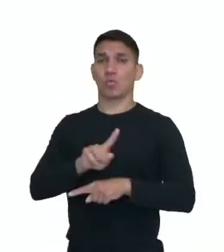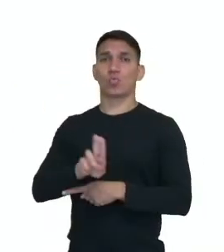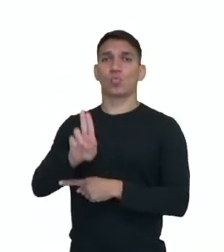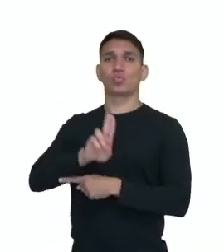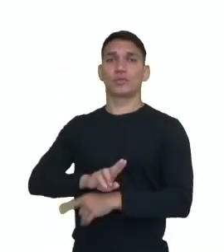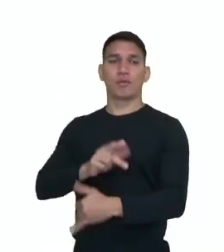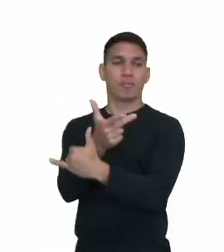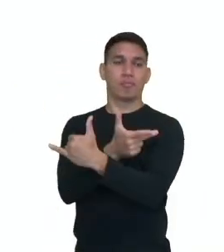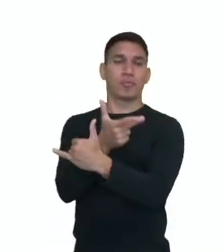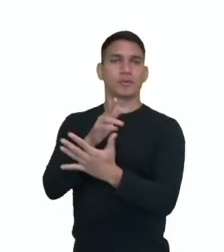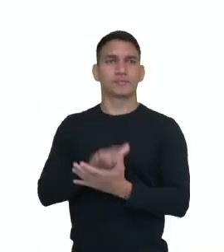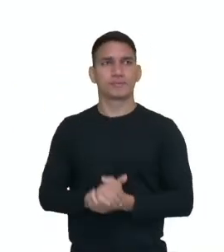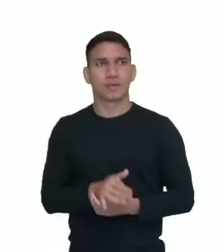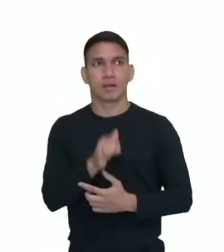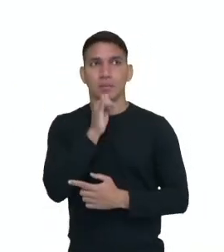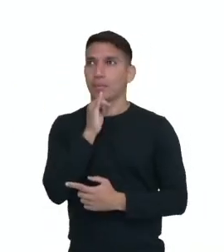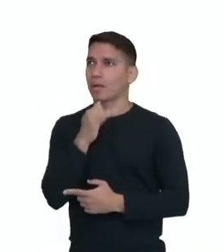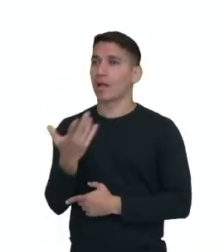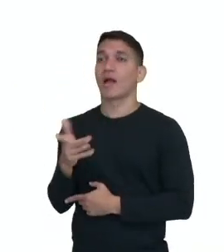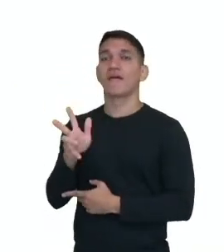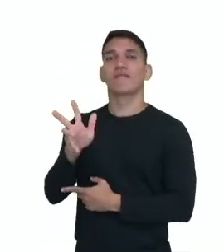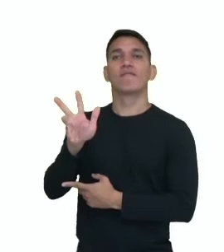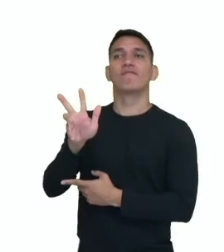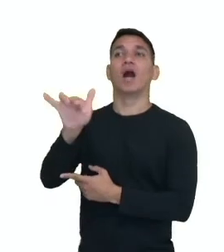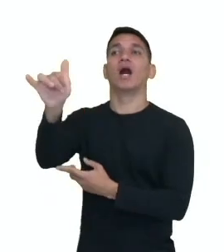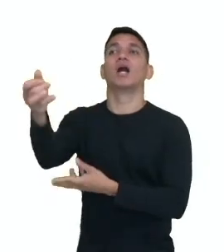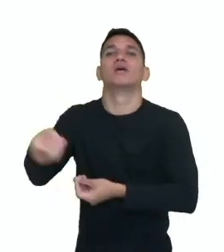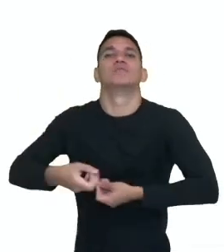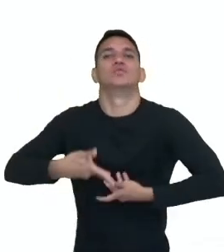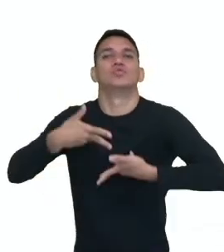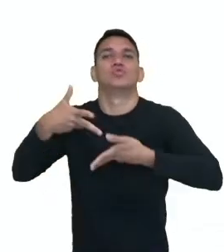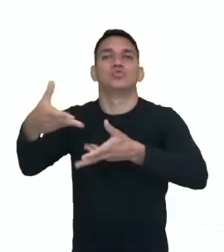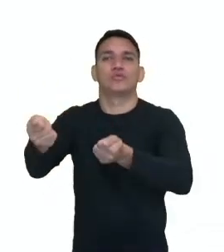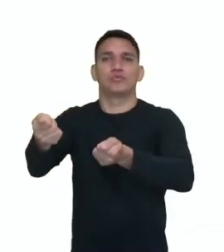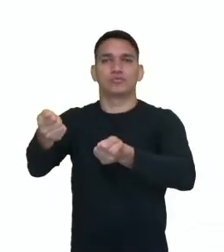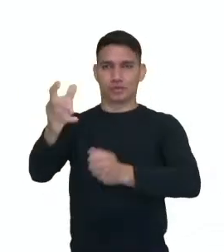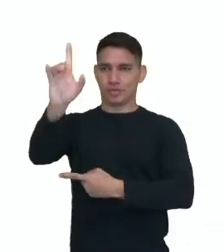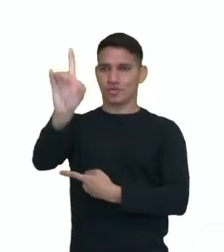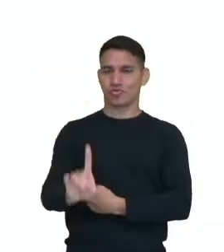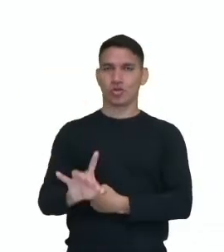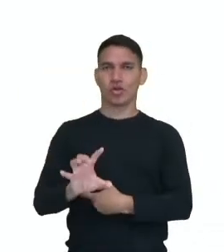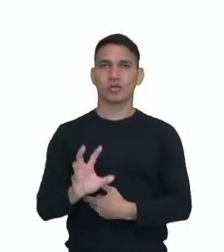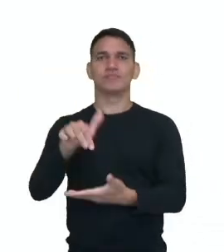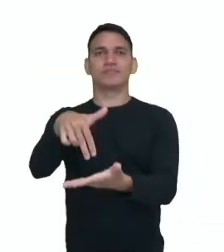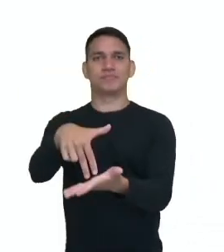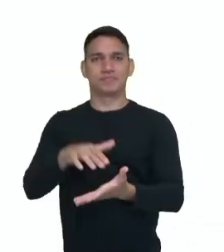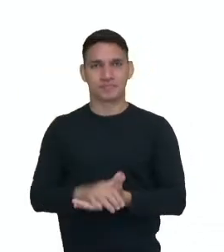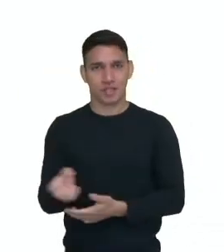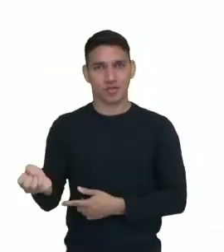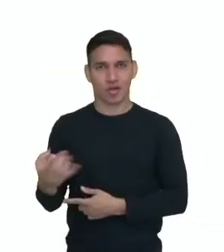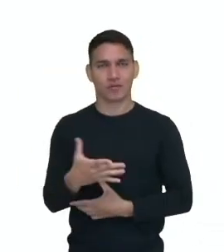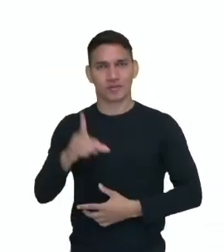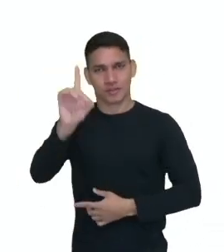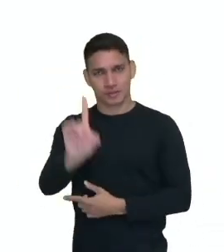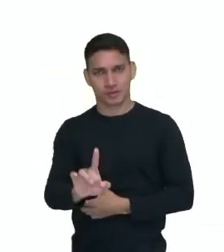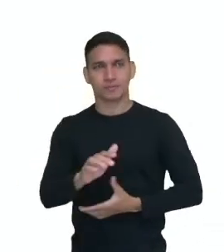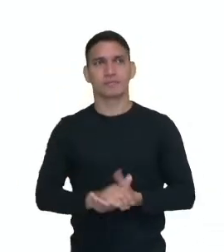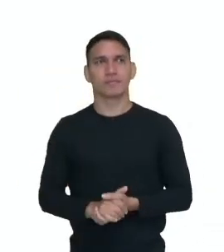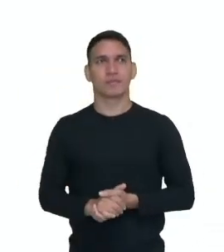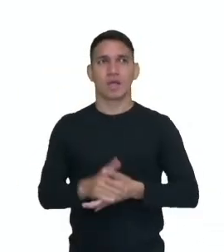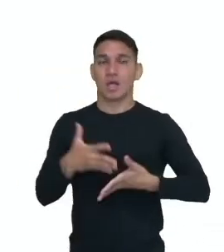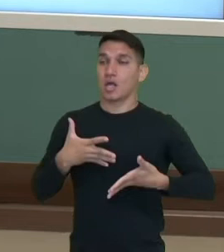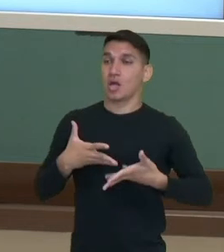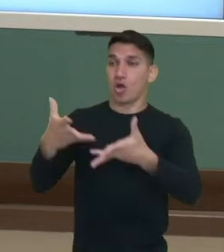Convidar-me-ão para a cerimônia de posse da nova diretoria. Convidar-te-ia para passear